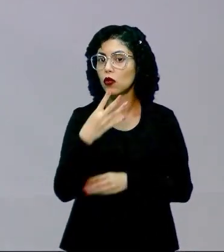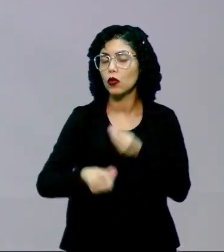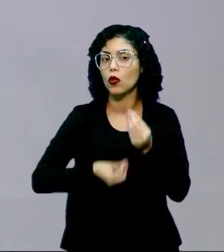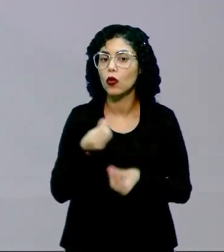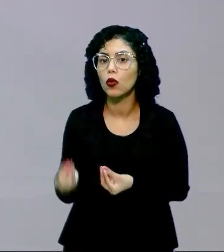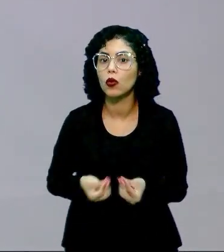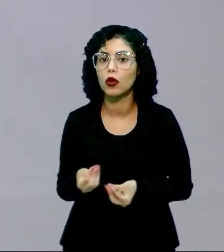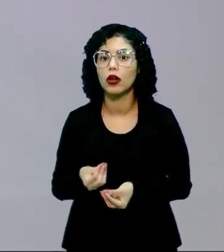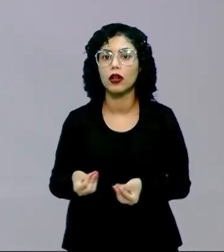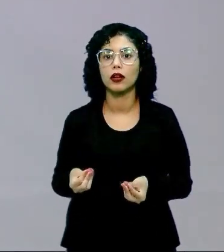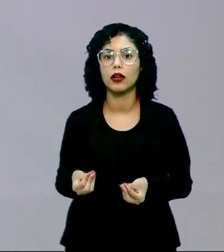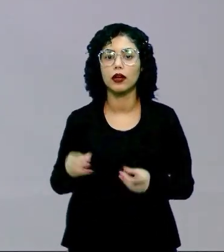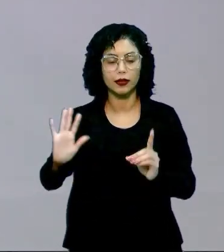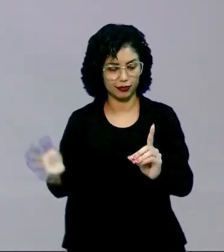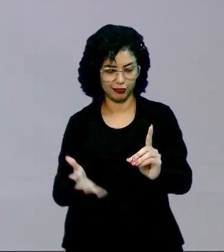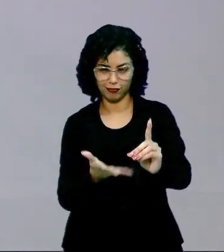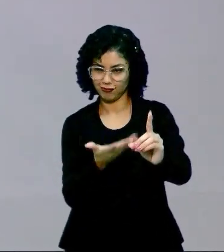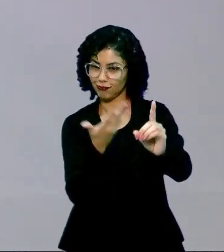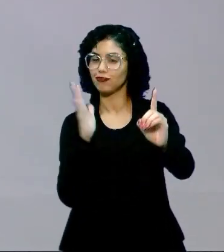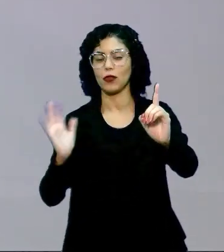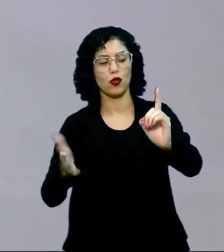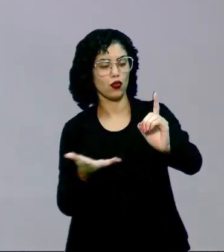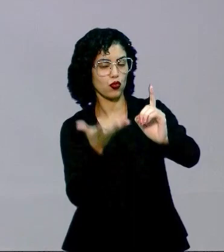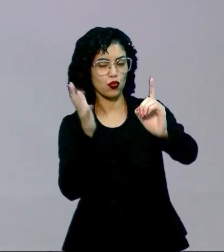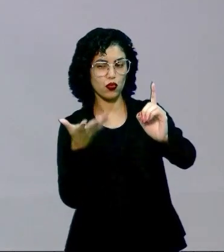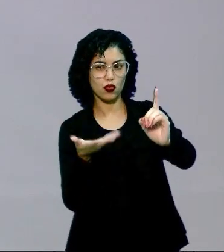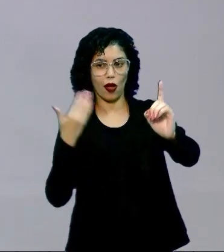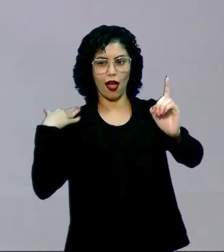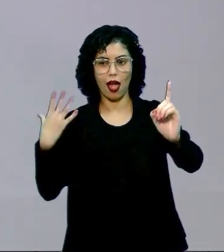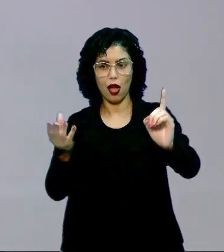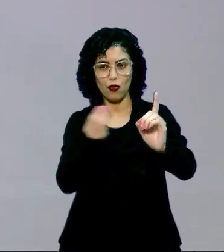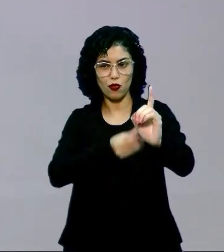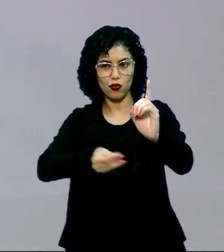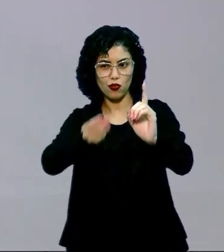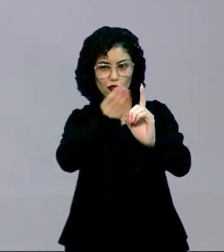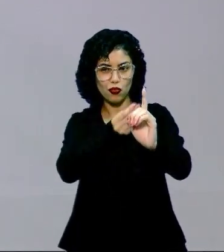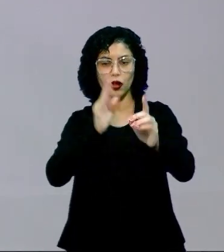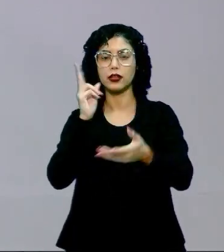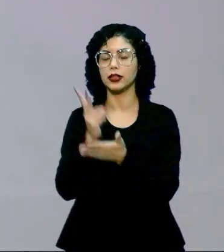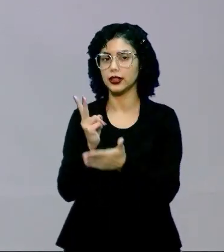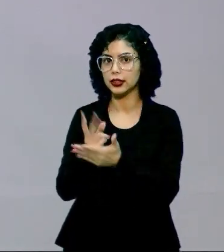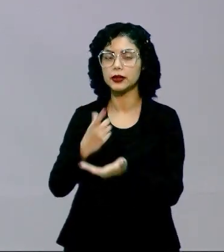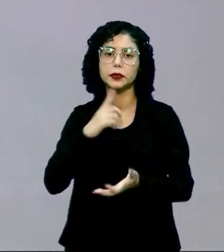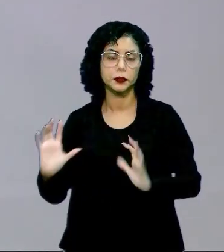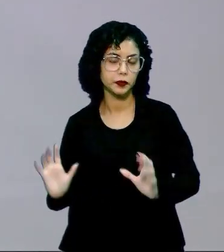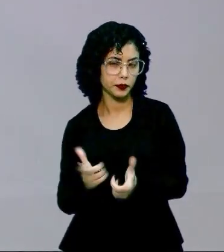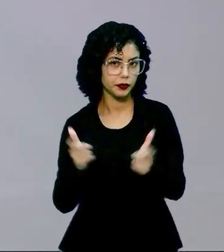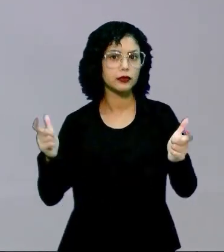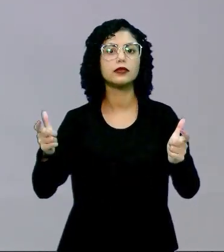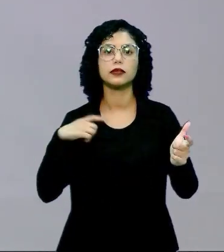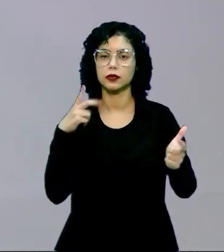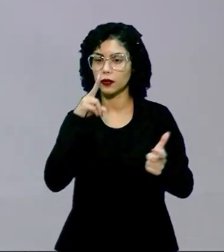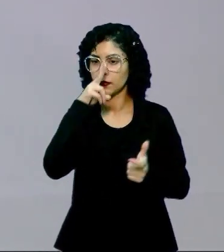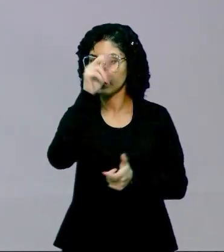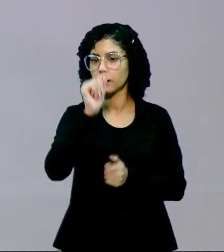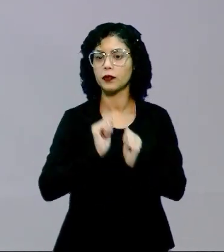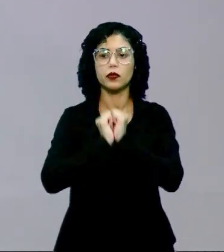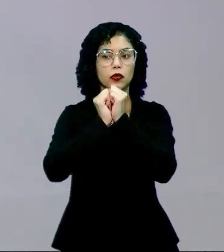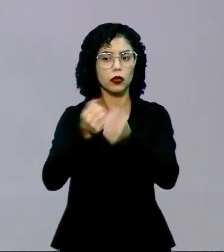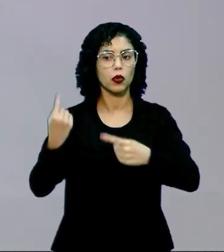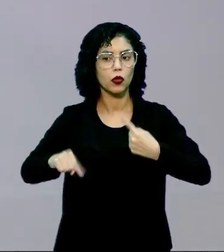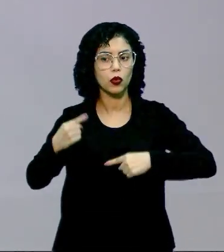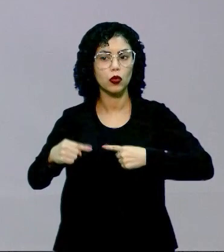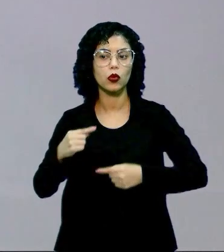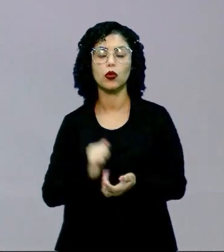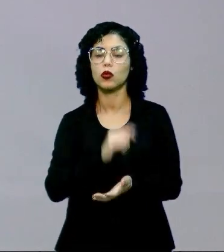os bajuladores dos patrícios, né? Era aquela classe social que queria ascender, queria ganhar o poder, né, junto político